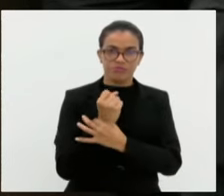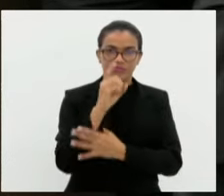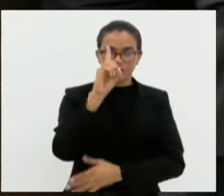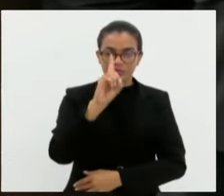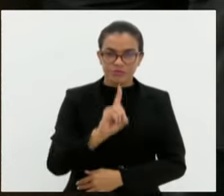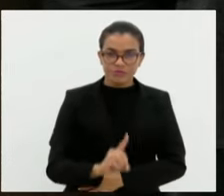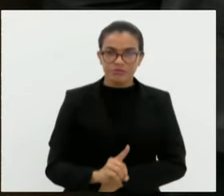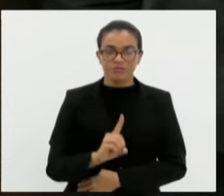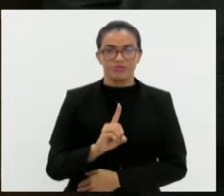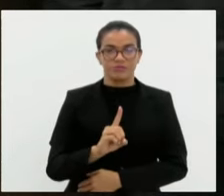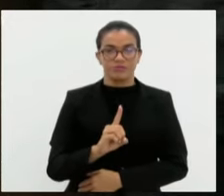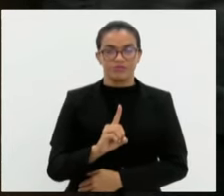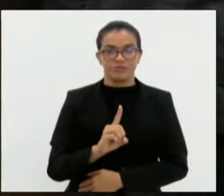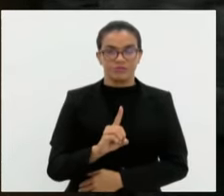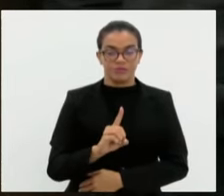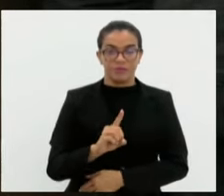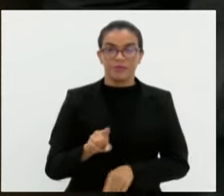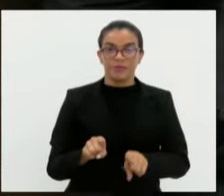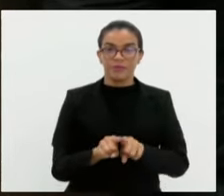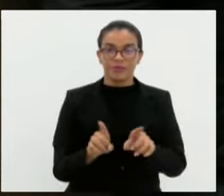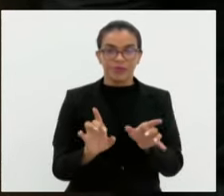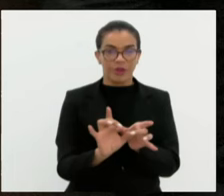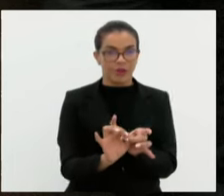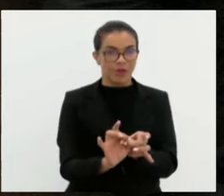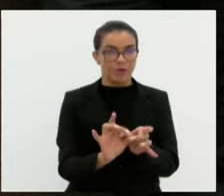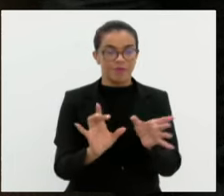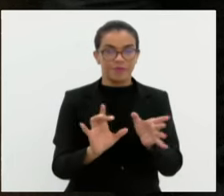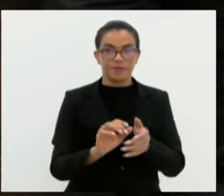direitos adquiridos e da sua liberdade,